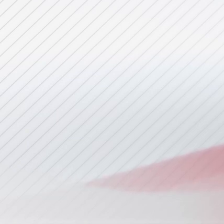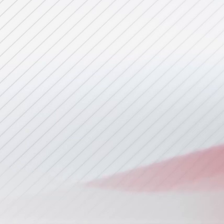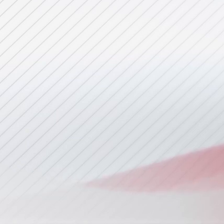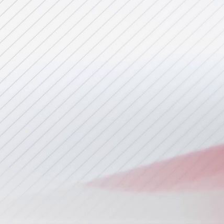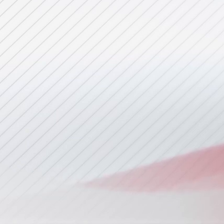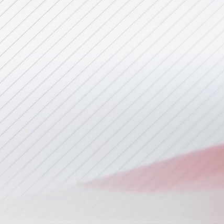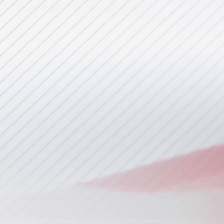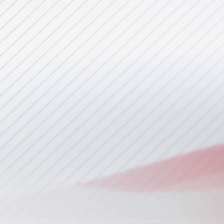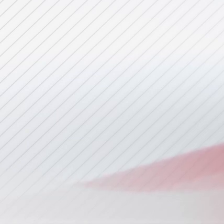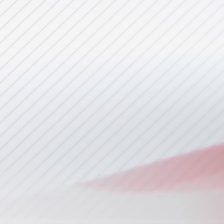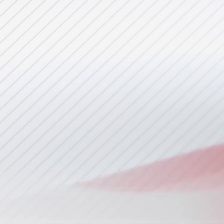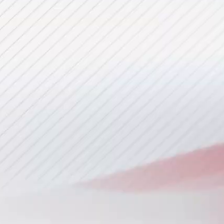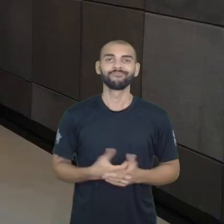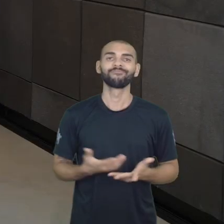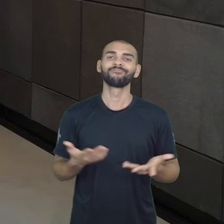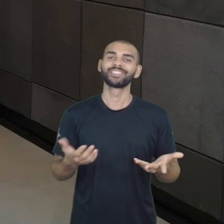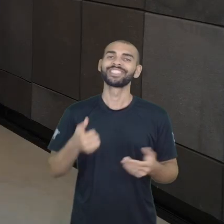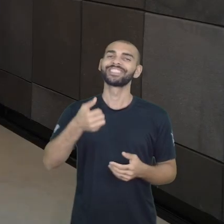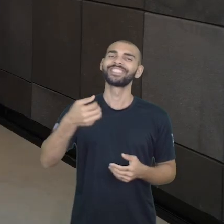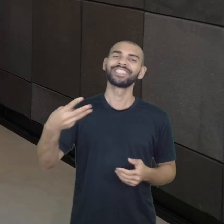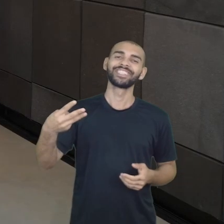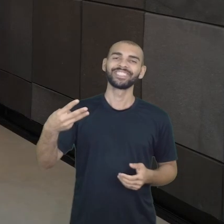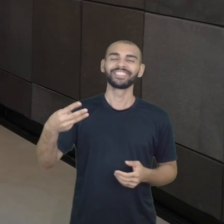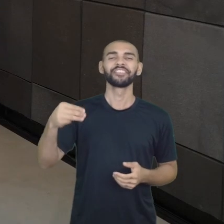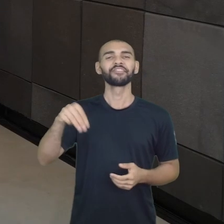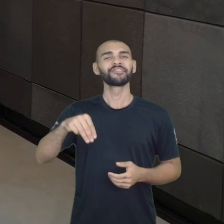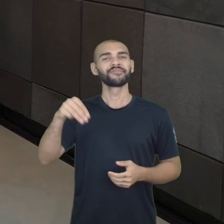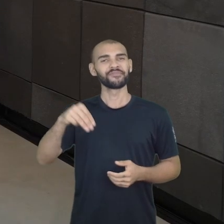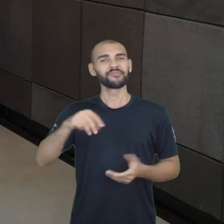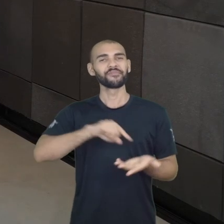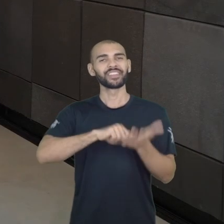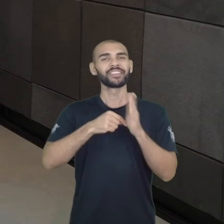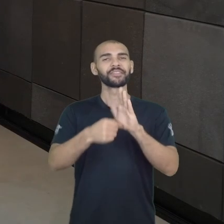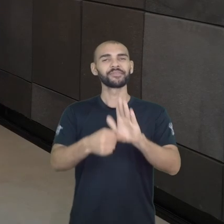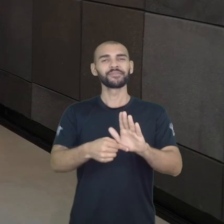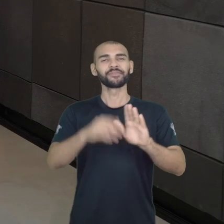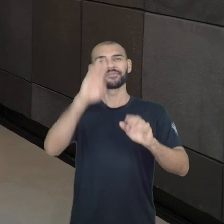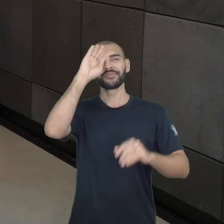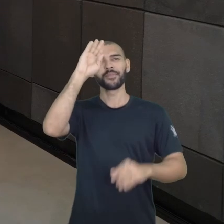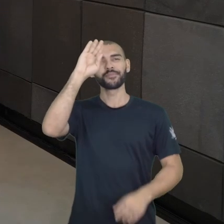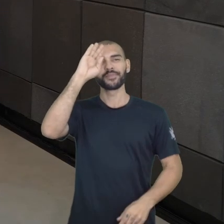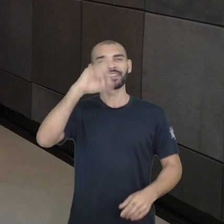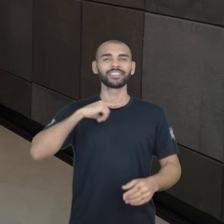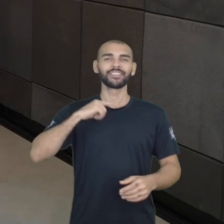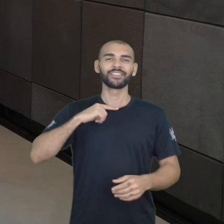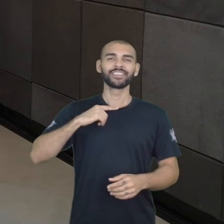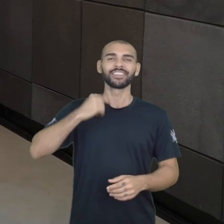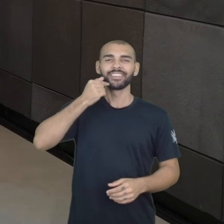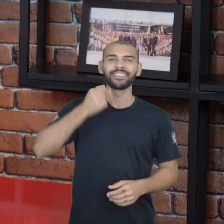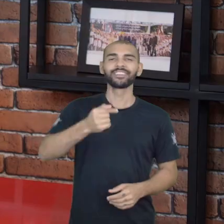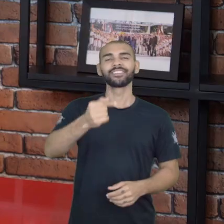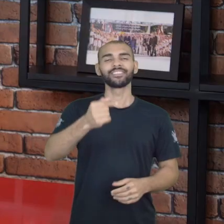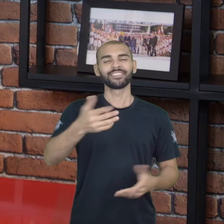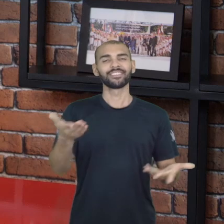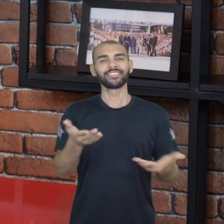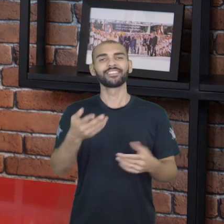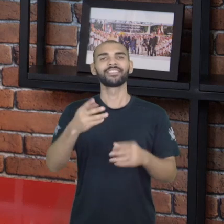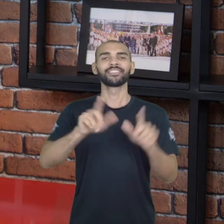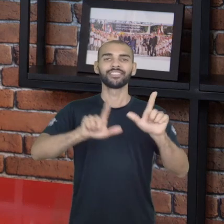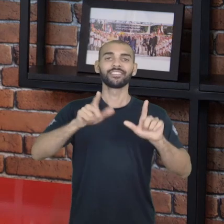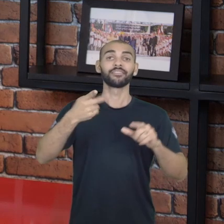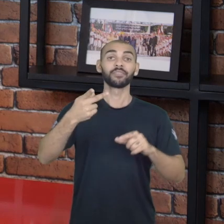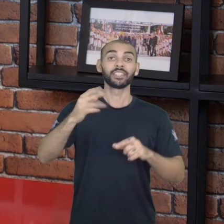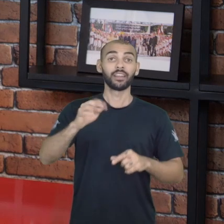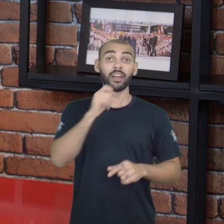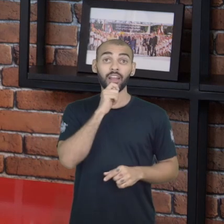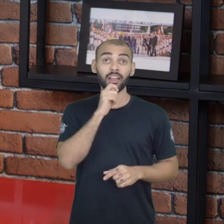nos índices de inadimplência. E esse foi mais um 13 Minutos com os destaques dos últimos dias na TV PT. Se você ainda não